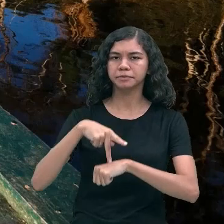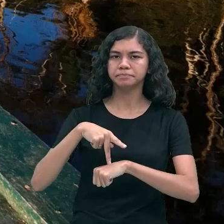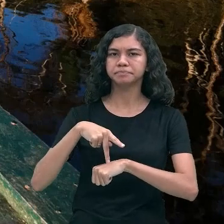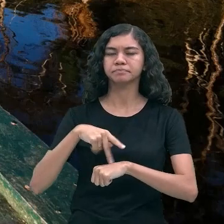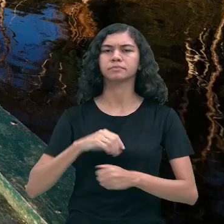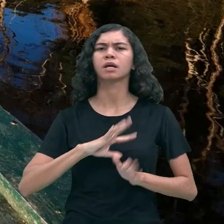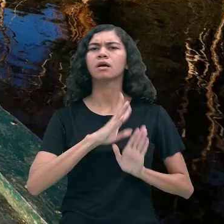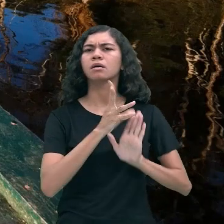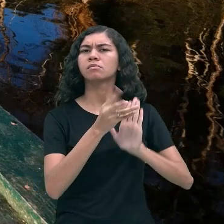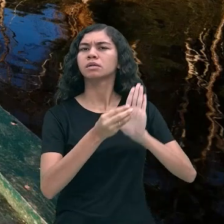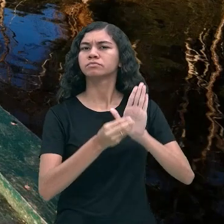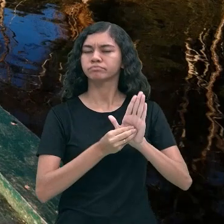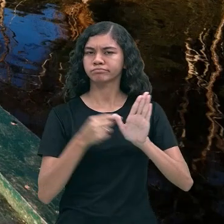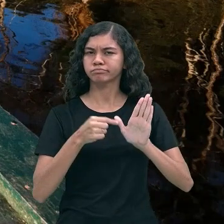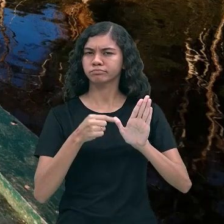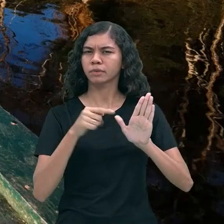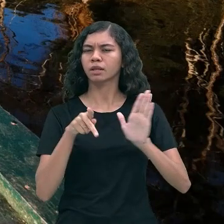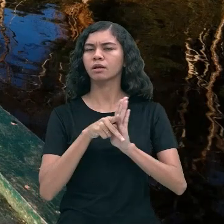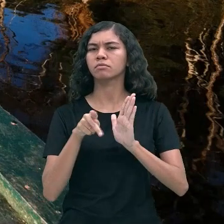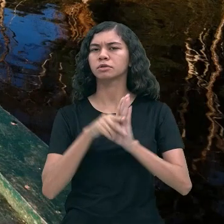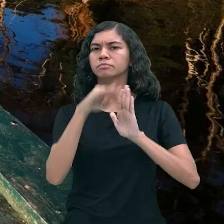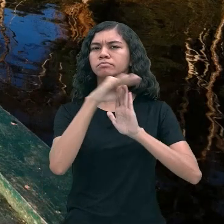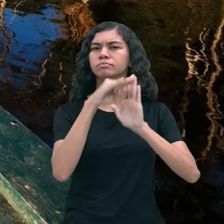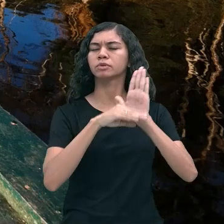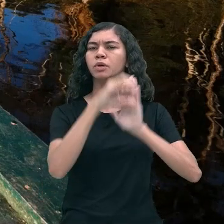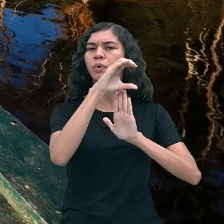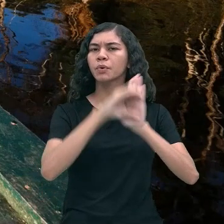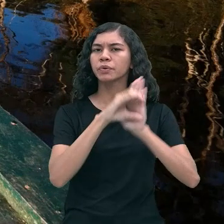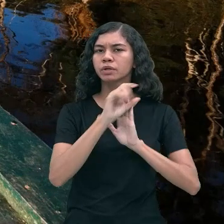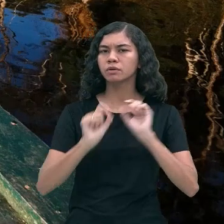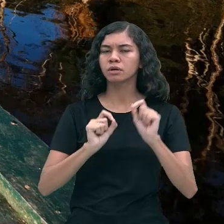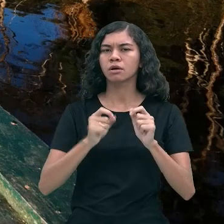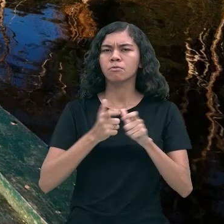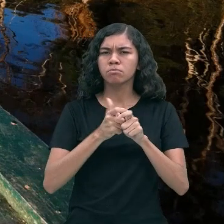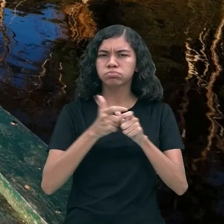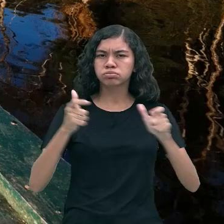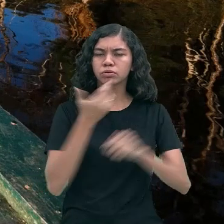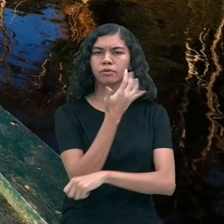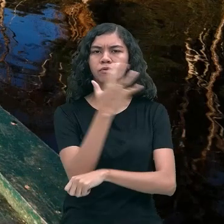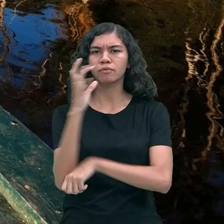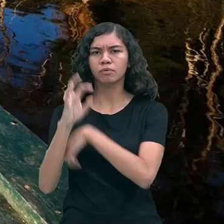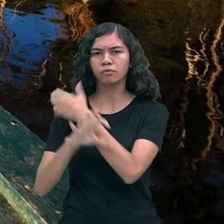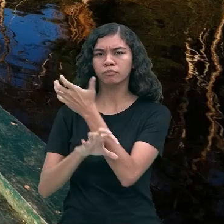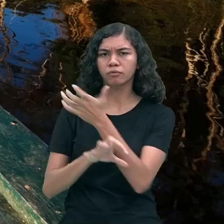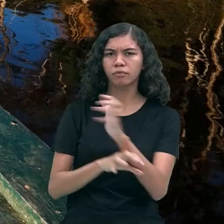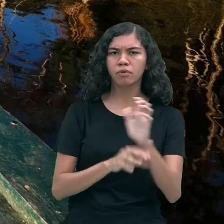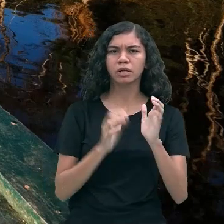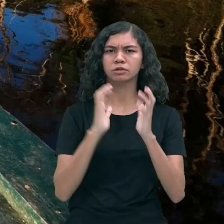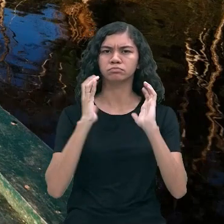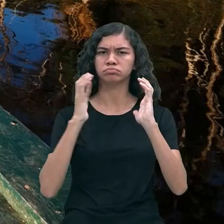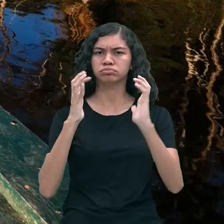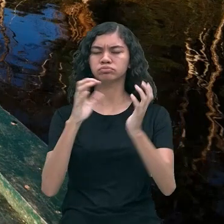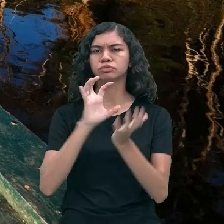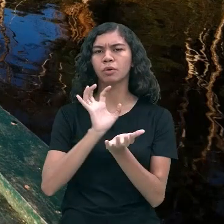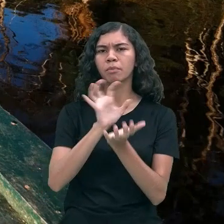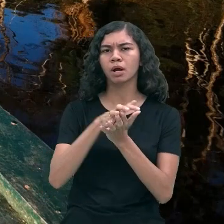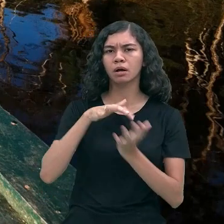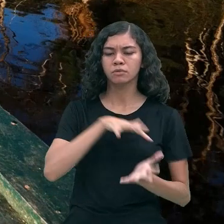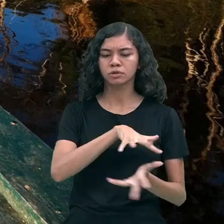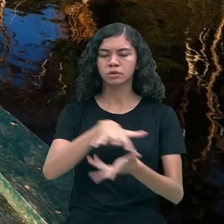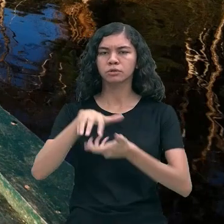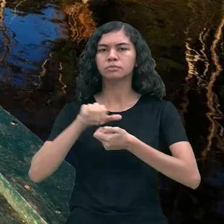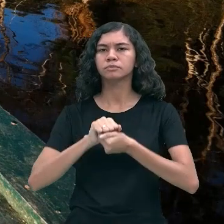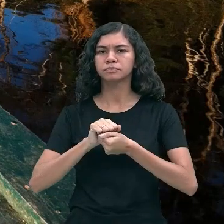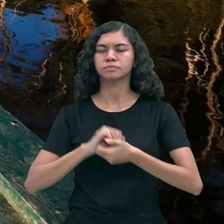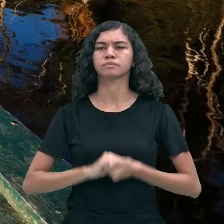ela vai ser também classificada como a maior floresta tropical do mundo. Isso porque ela vai abrigar cerca de